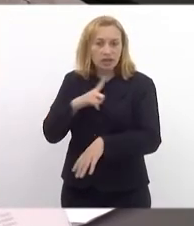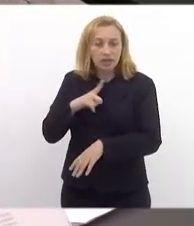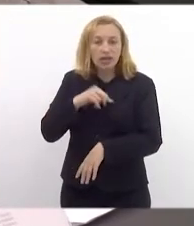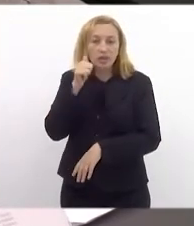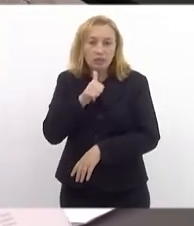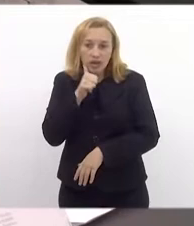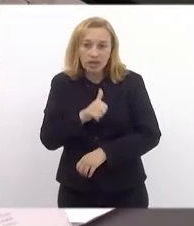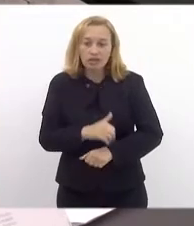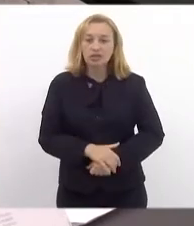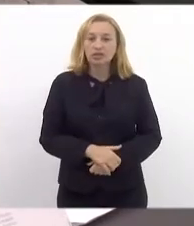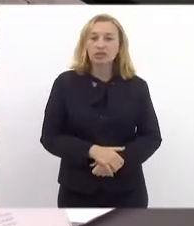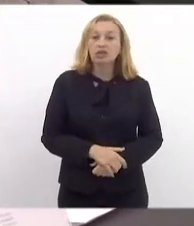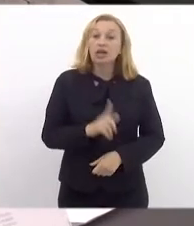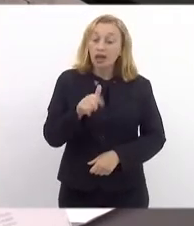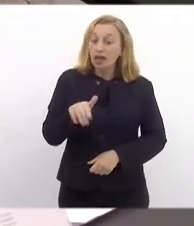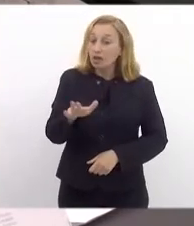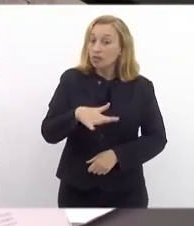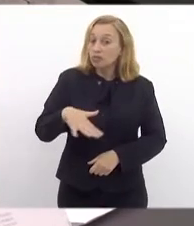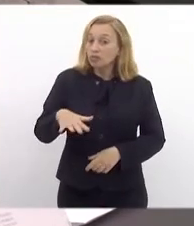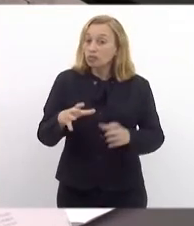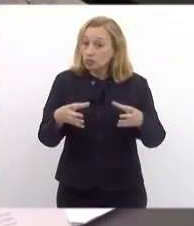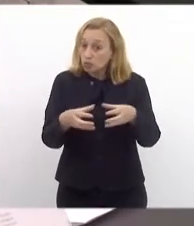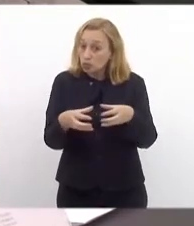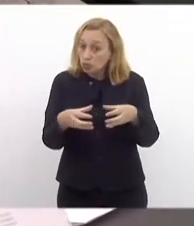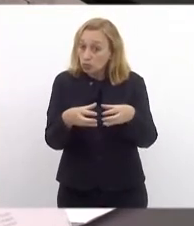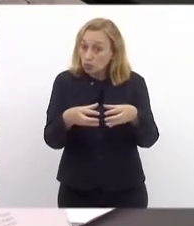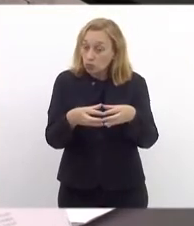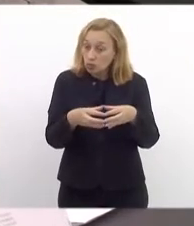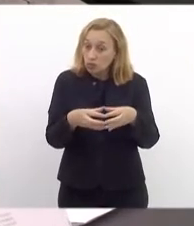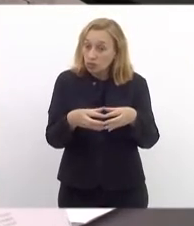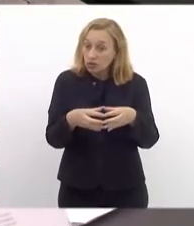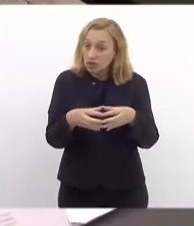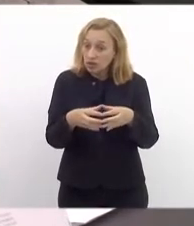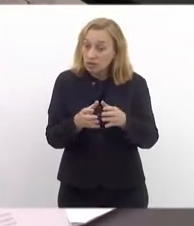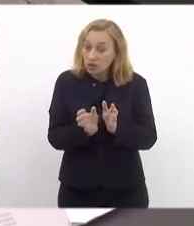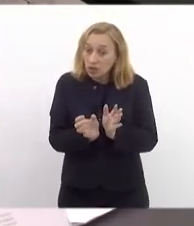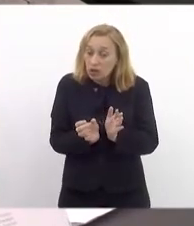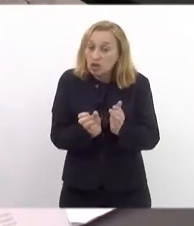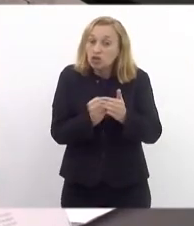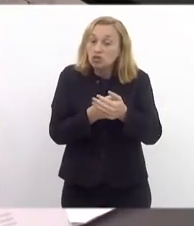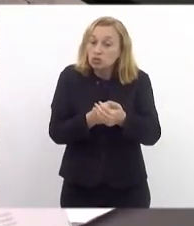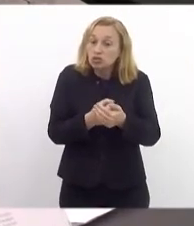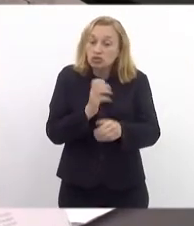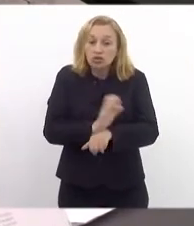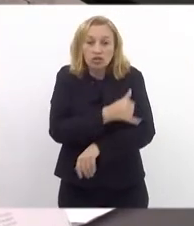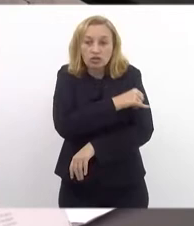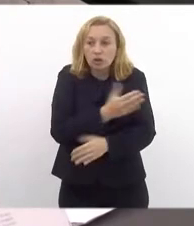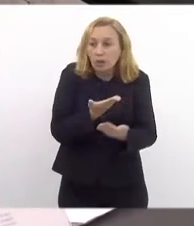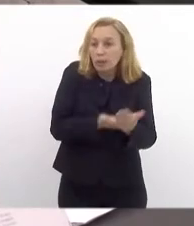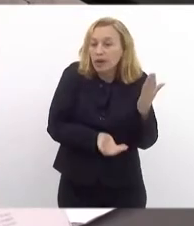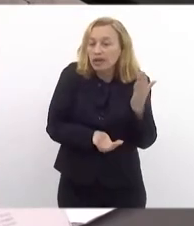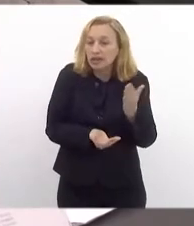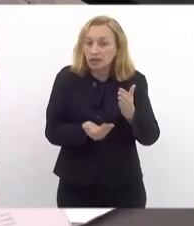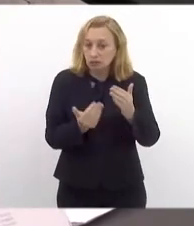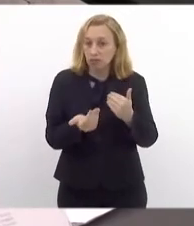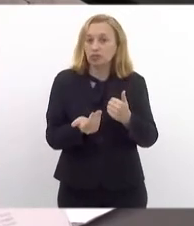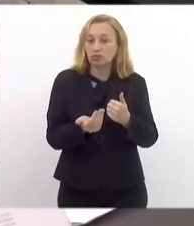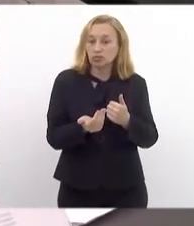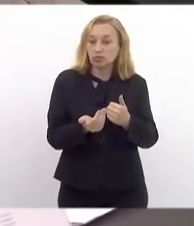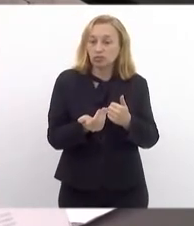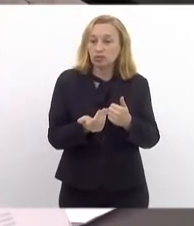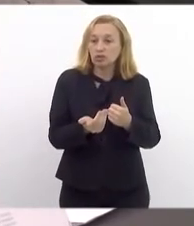as mulheres é um setor que vinha sendo sufocado no Rio de Janeiro que vinha perdendo fortemente